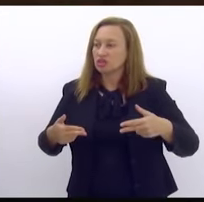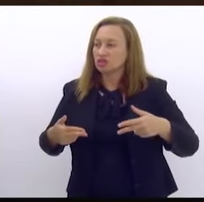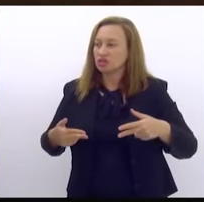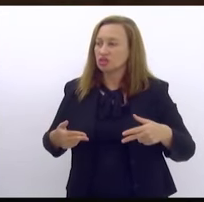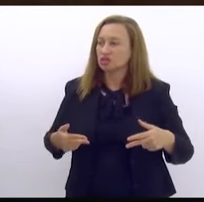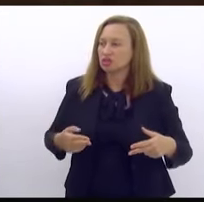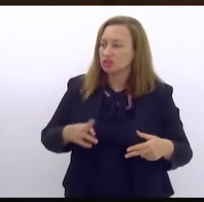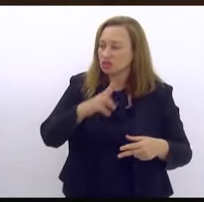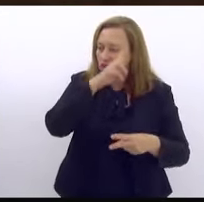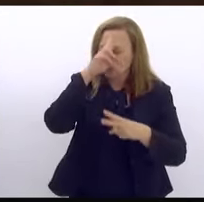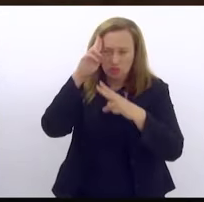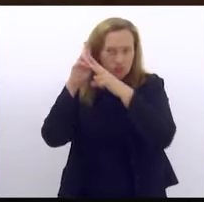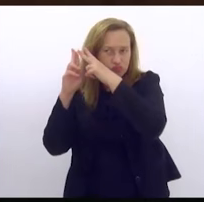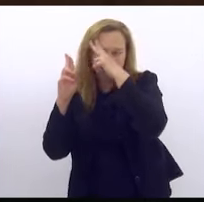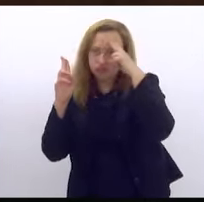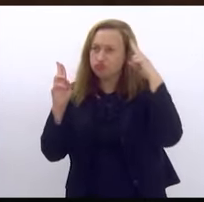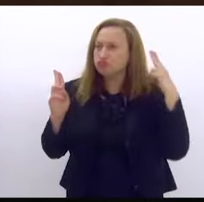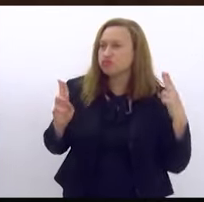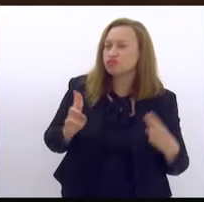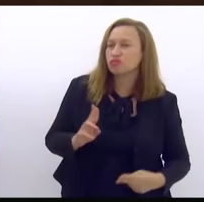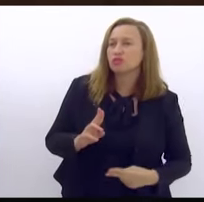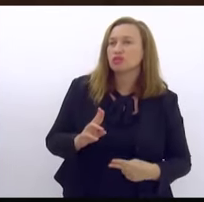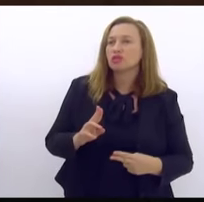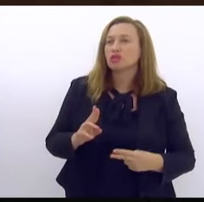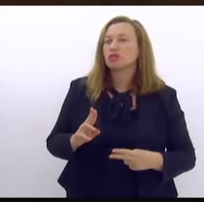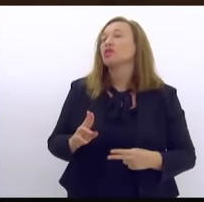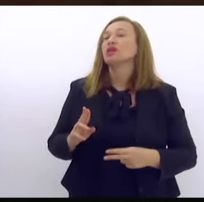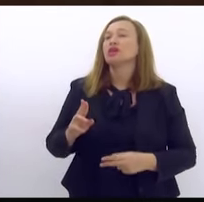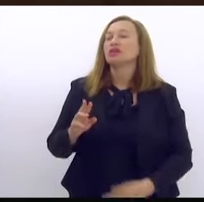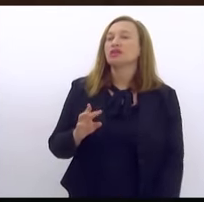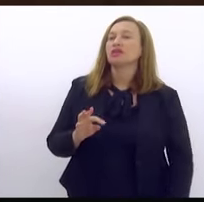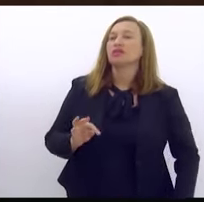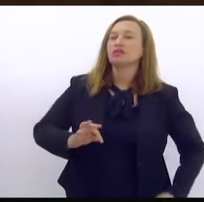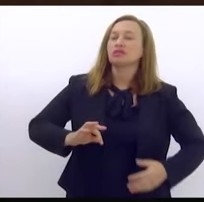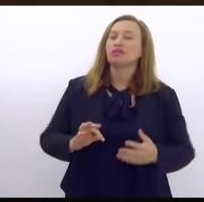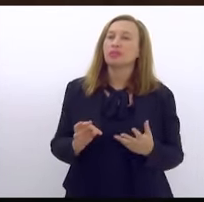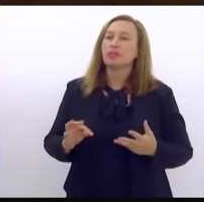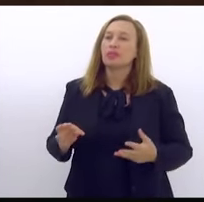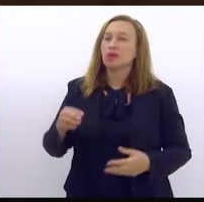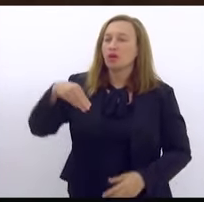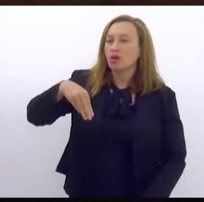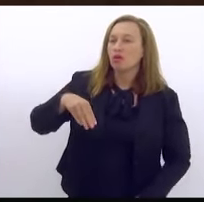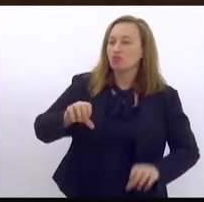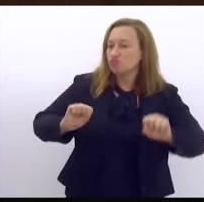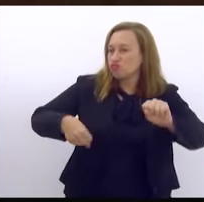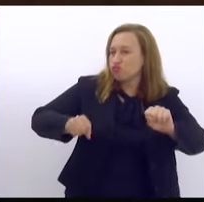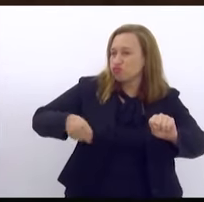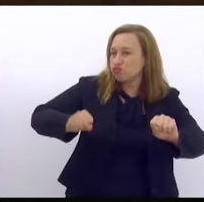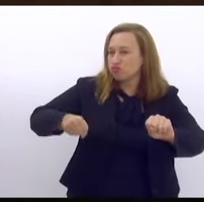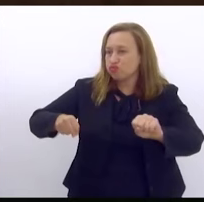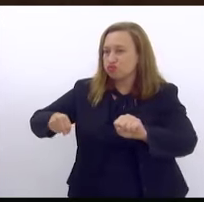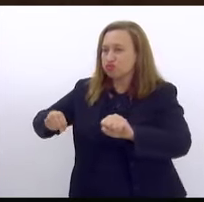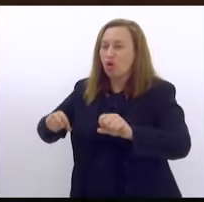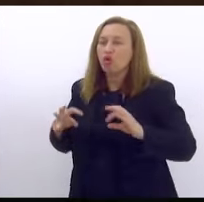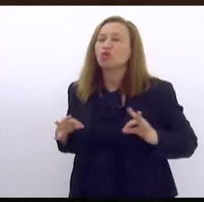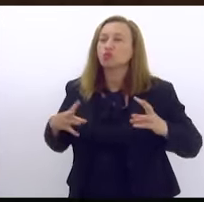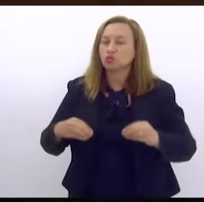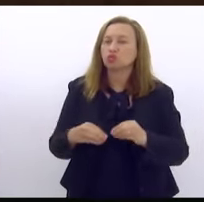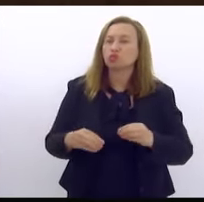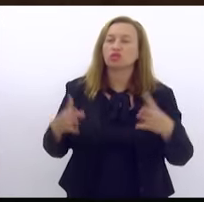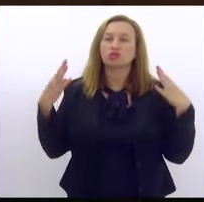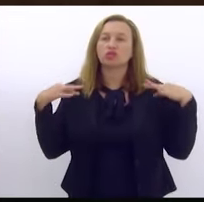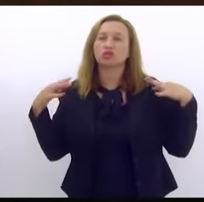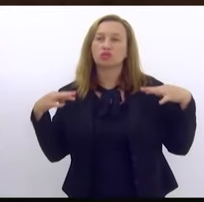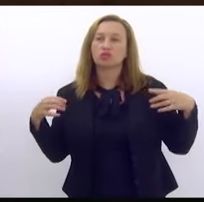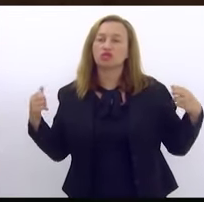picos mais altos do país, prática de voo livre, enfim, downhill, mountain bike, ciclismo, tudo que tem a ver com turismo de